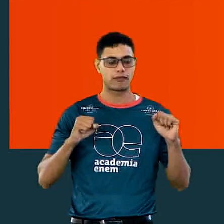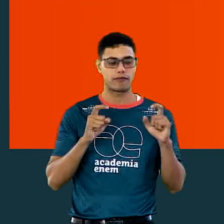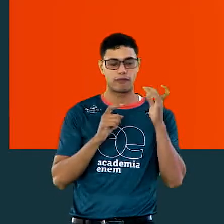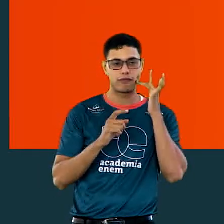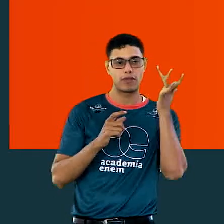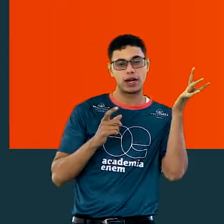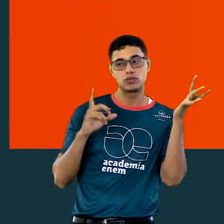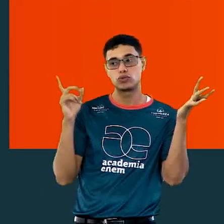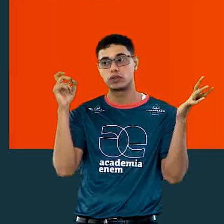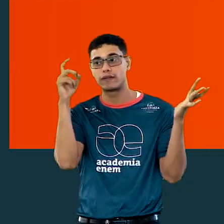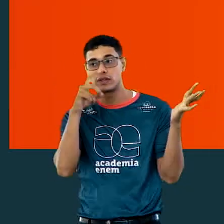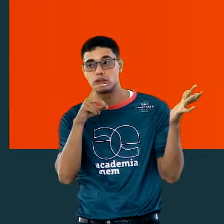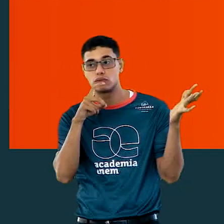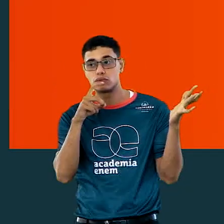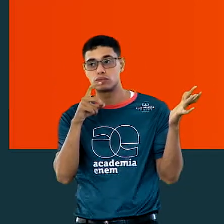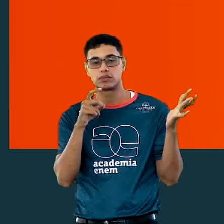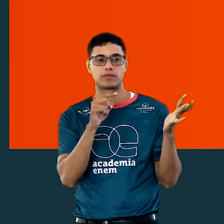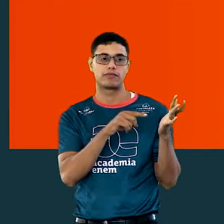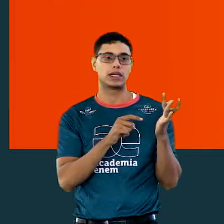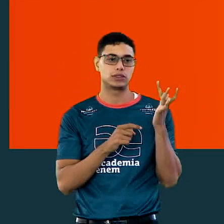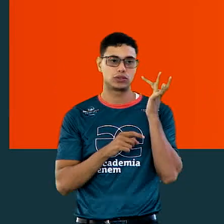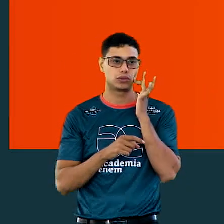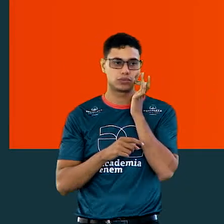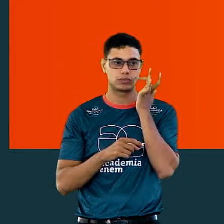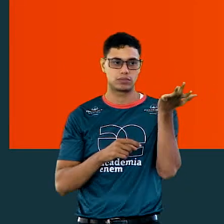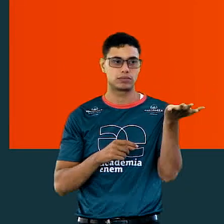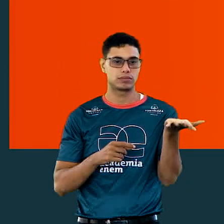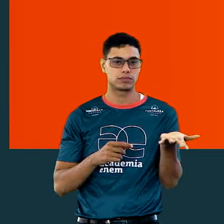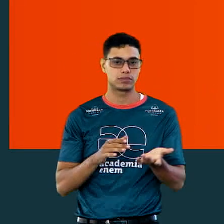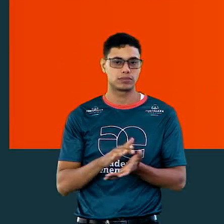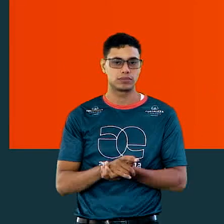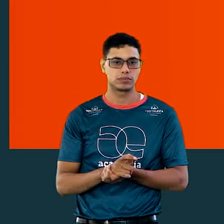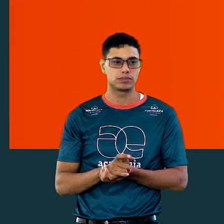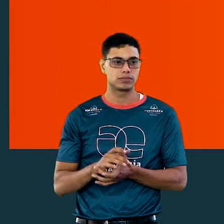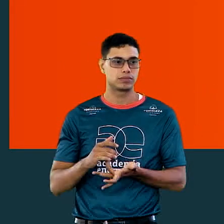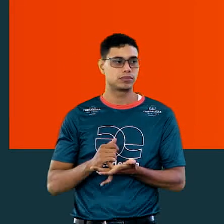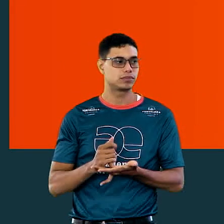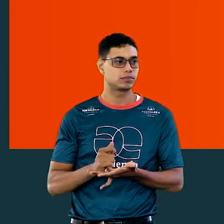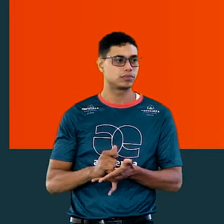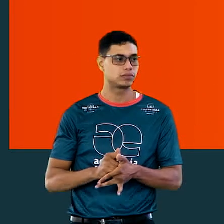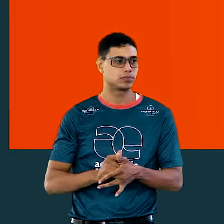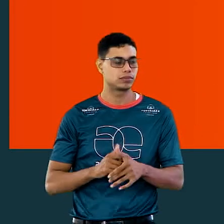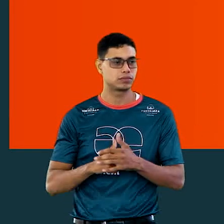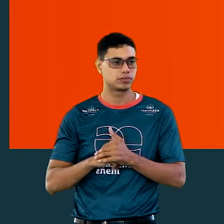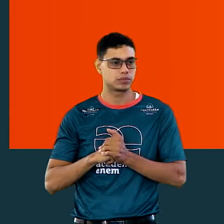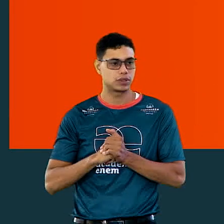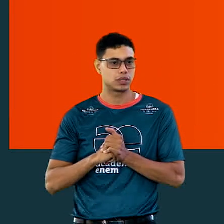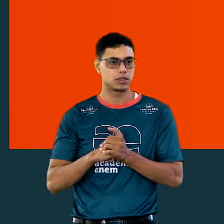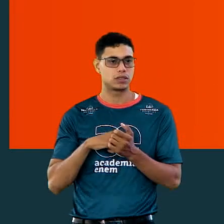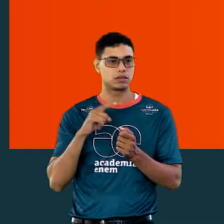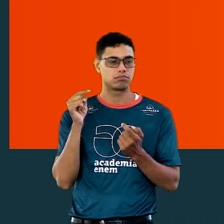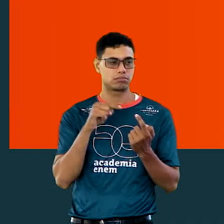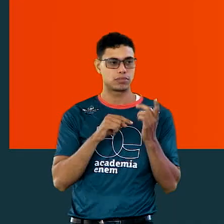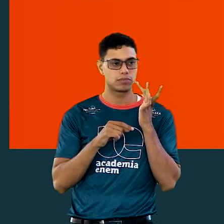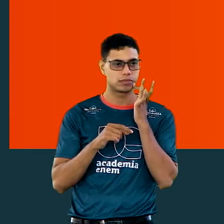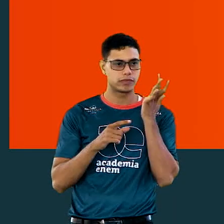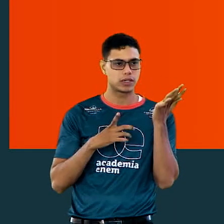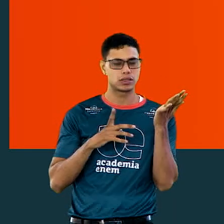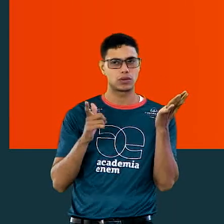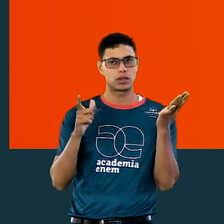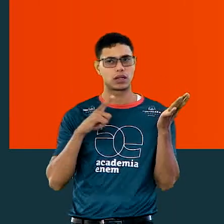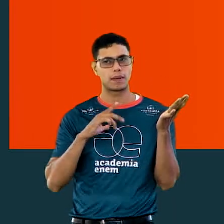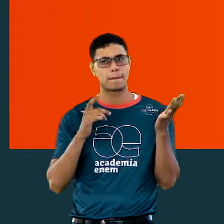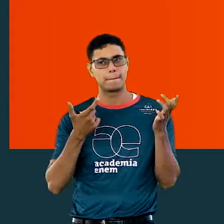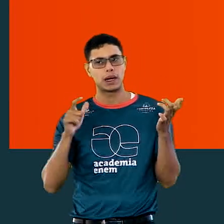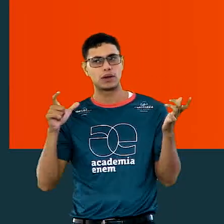mais difícil? Não ouvi. Mais fácil. Isso, então se as cargas passam mais fácil, eu terei mais